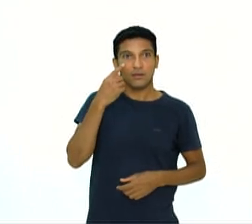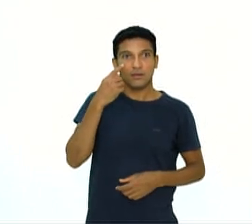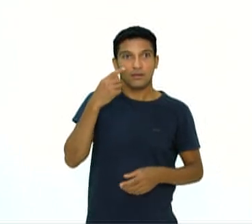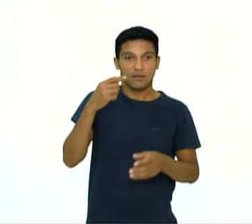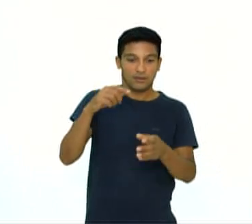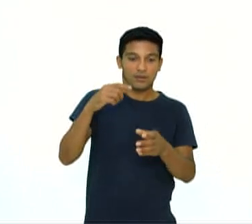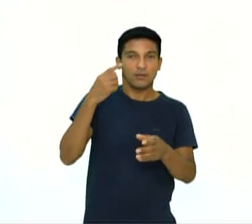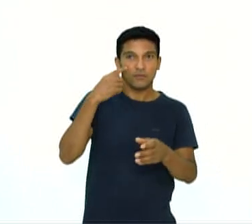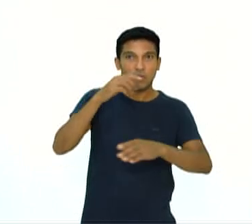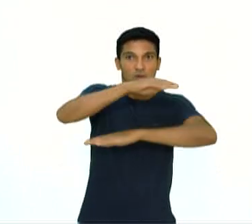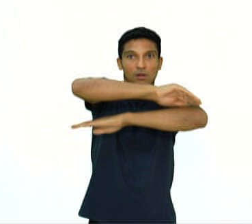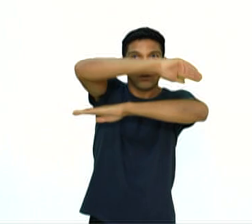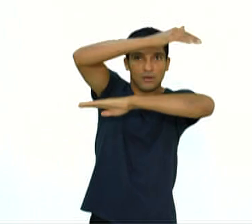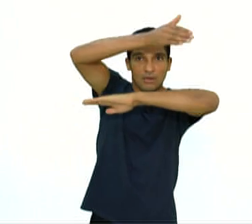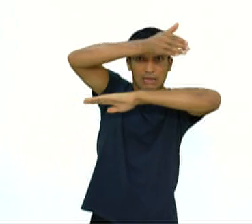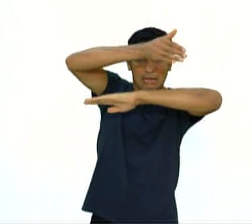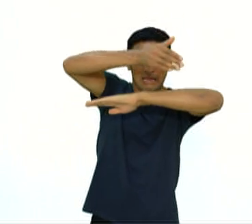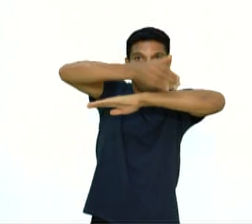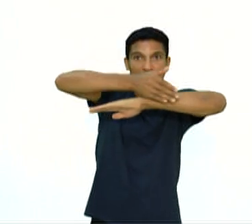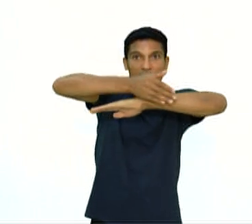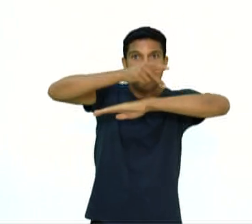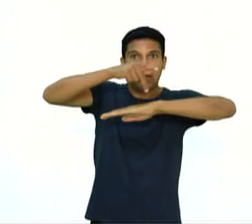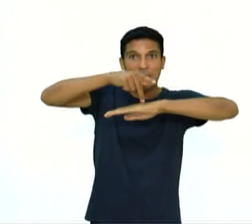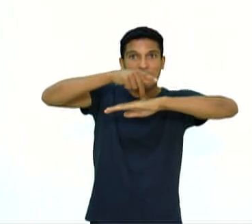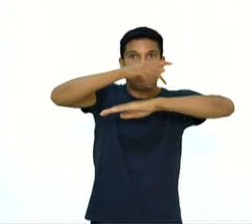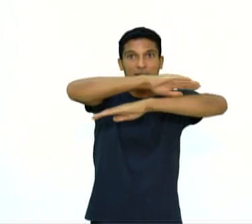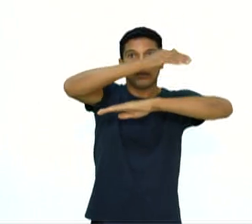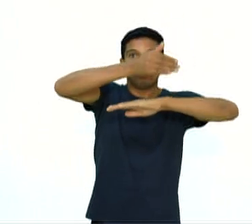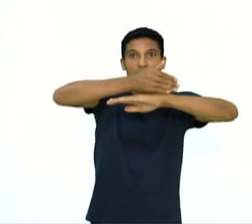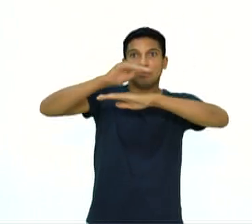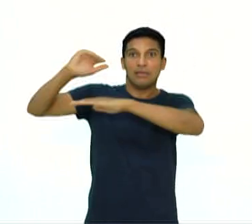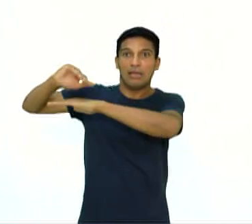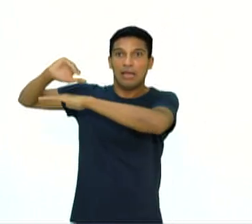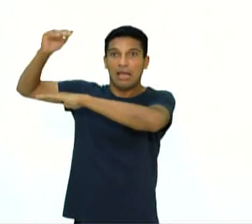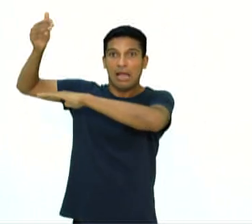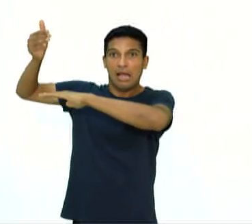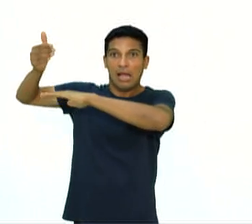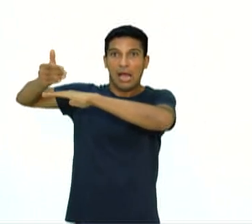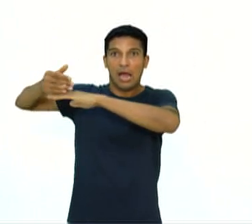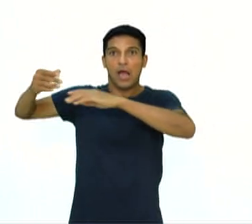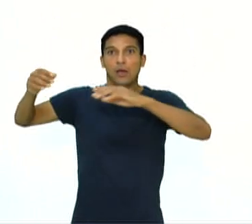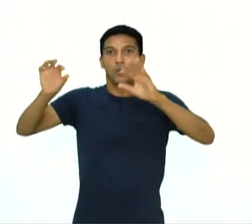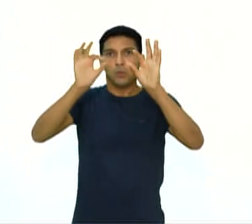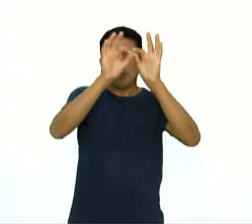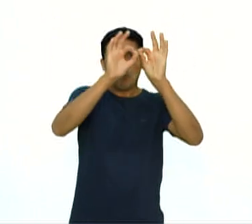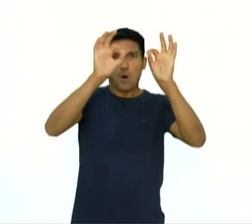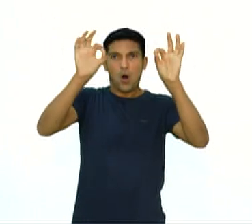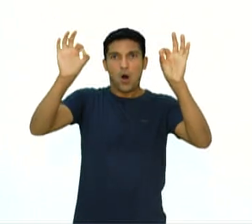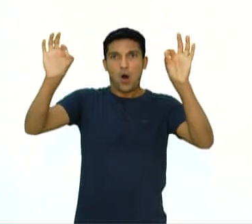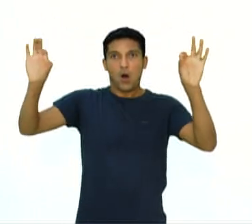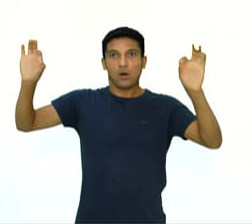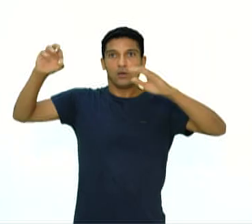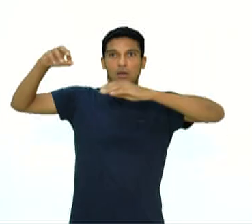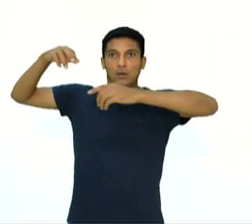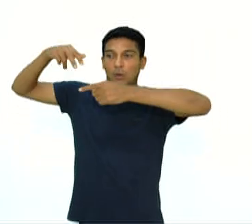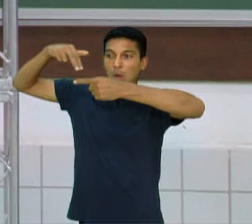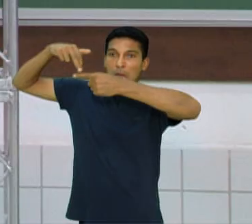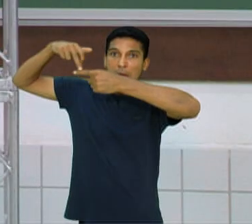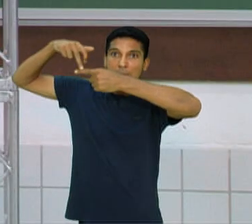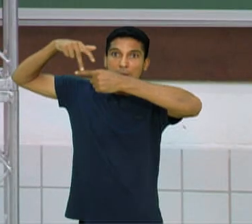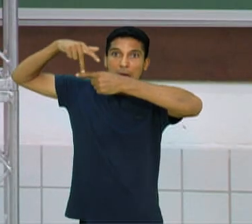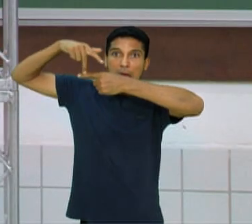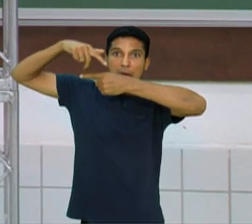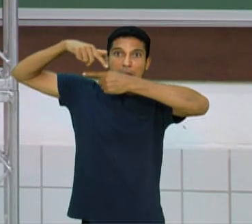num penhasco, né? Ou seja, em contato com a natureza. Mas não necessita exatamente desse contato